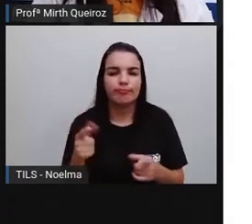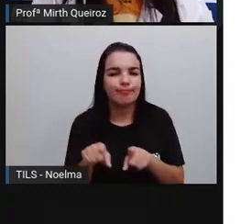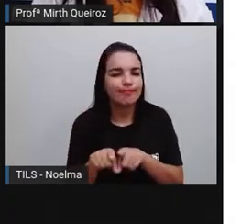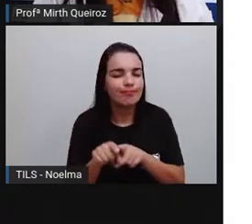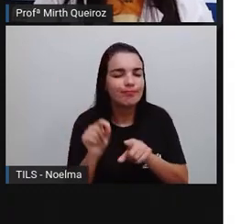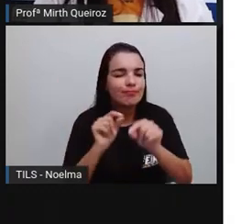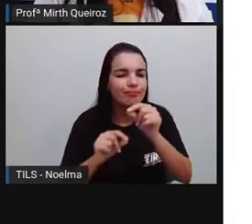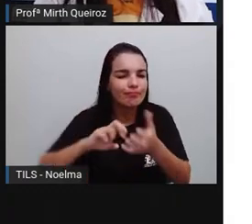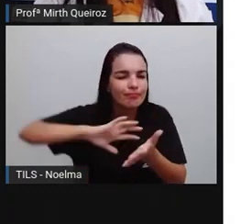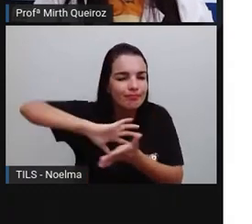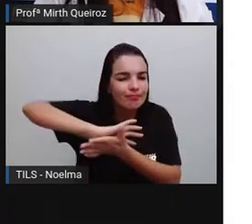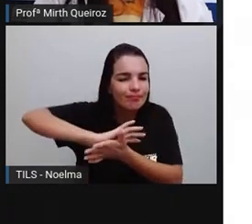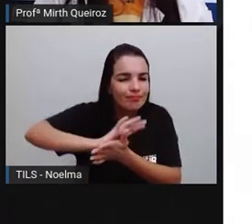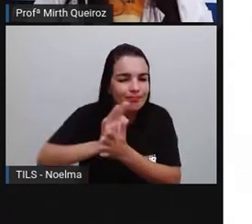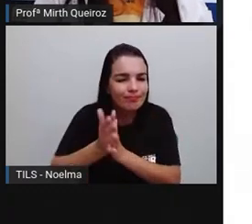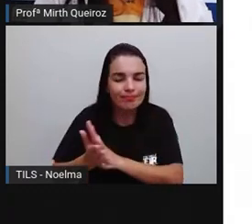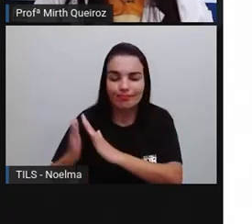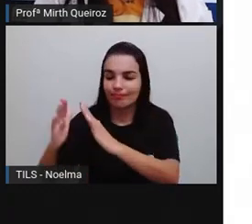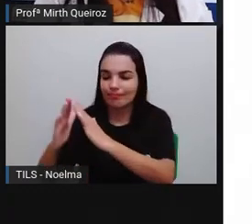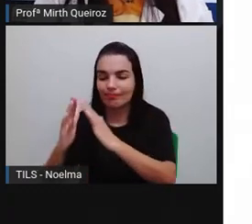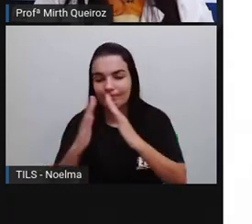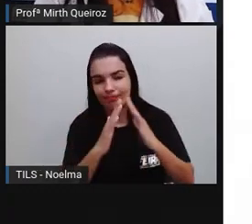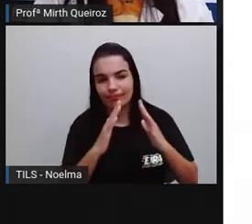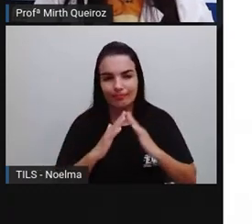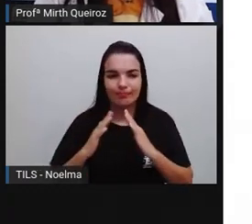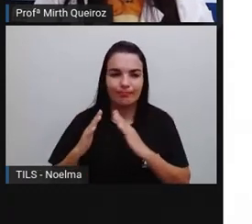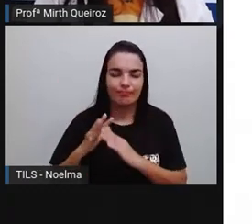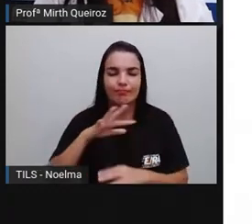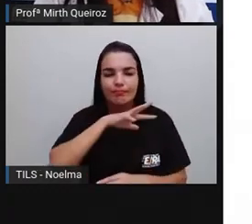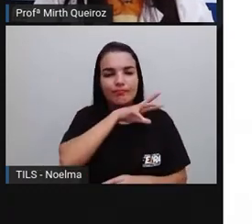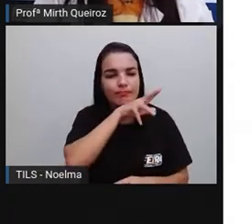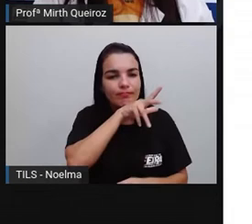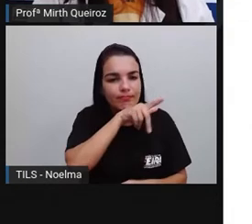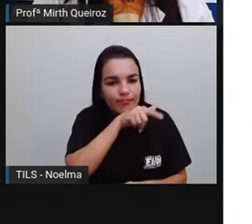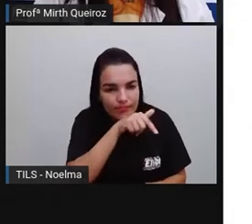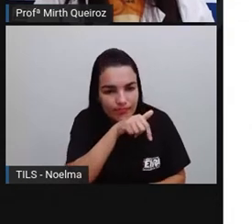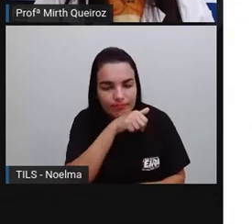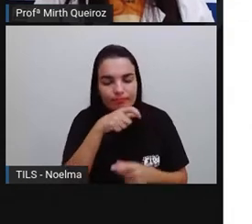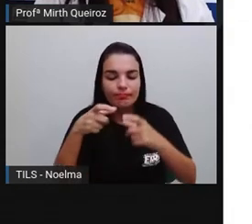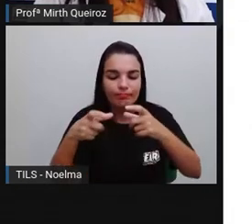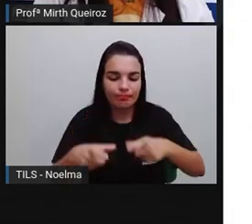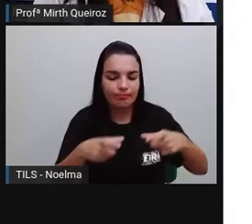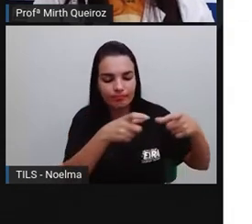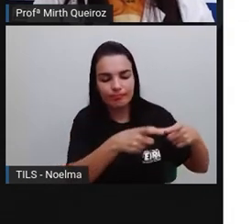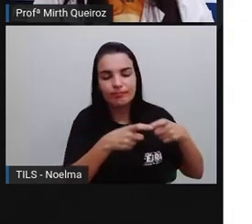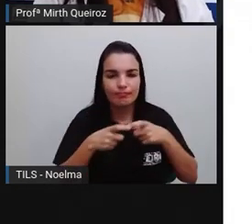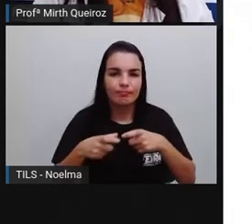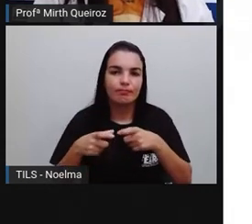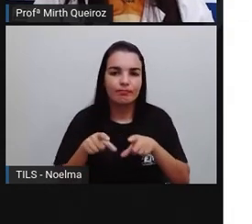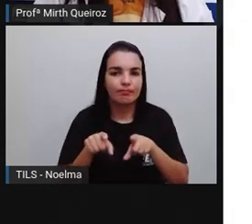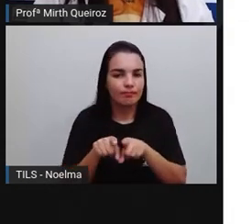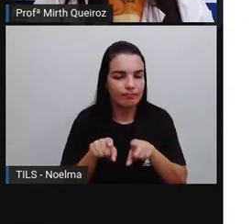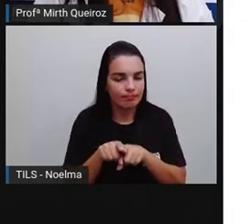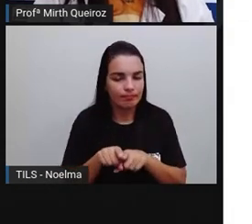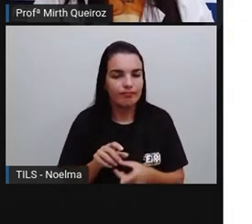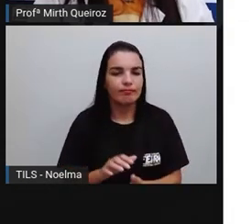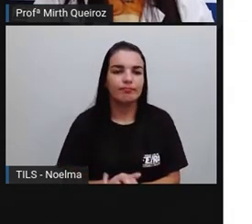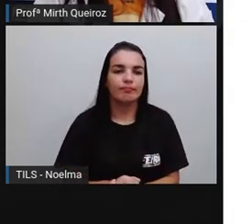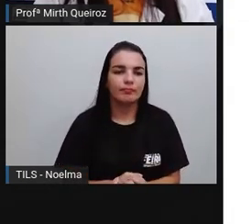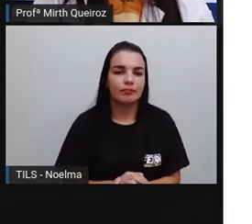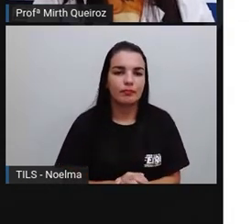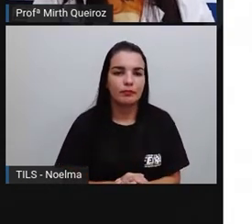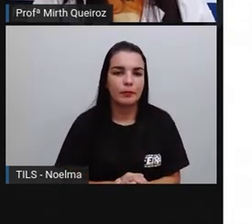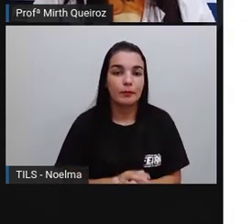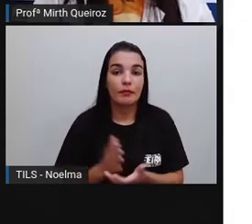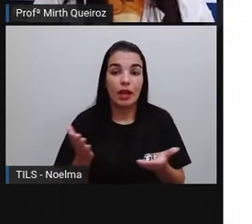dos habitats, né, desses animais, que são os locais onde eles vivem, vão causar aí a perda da